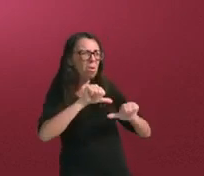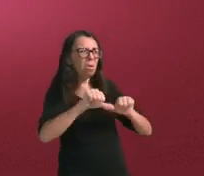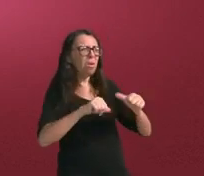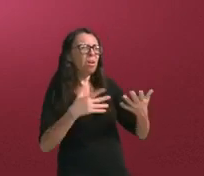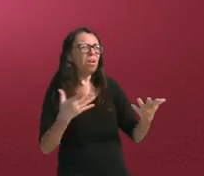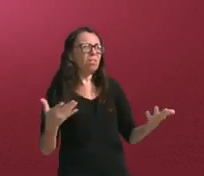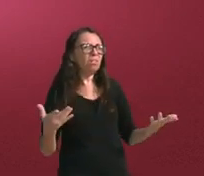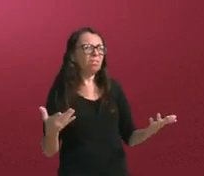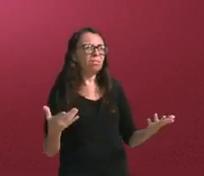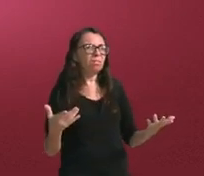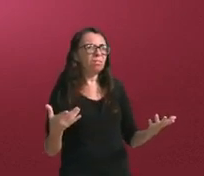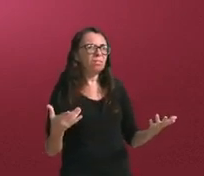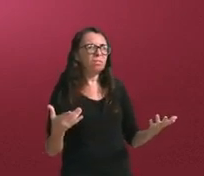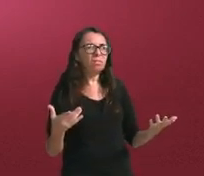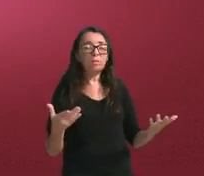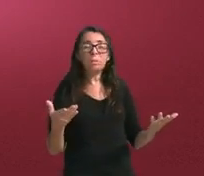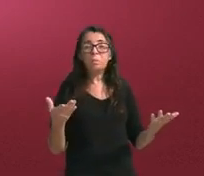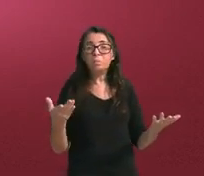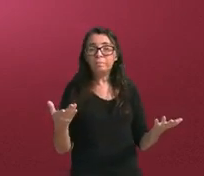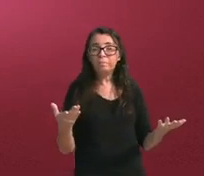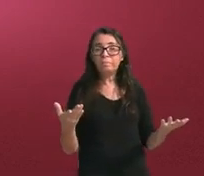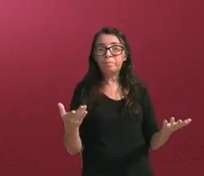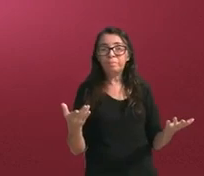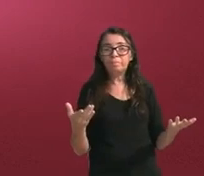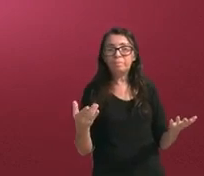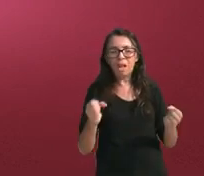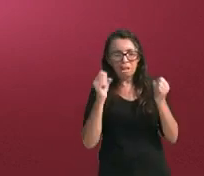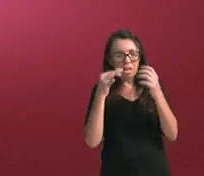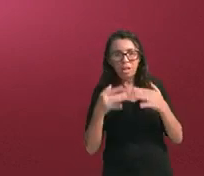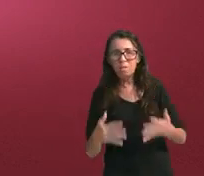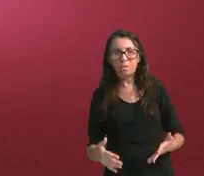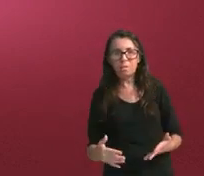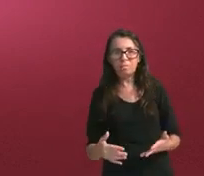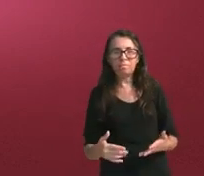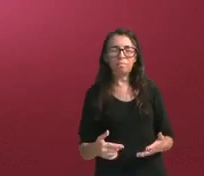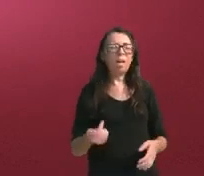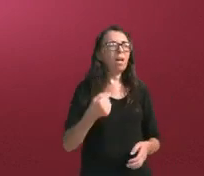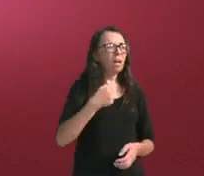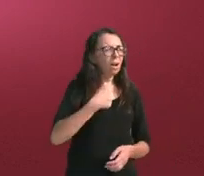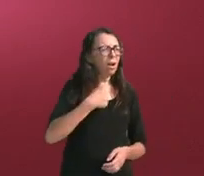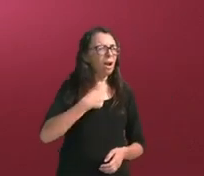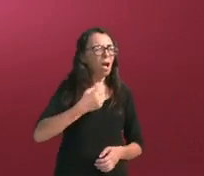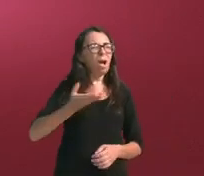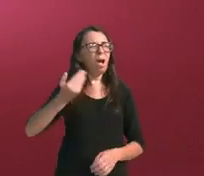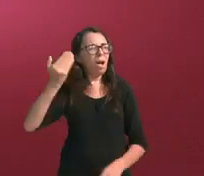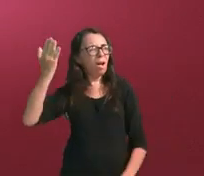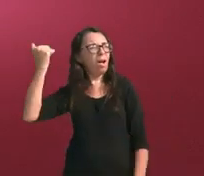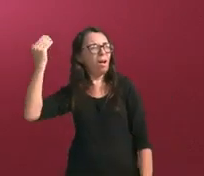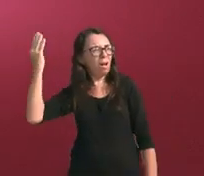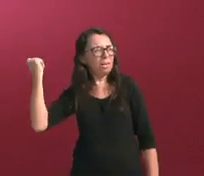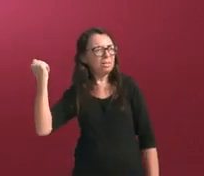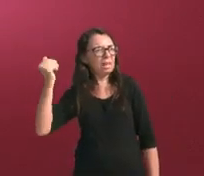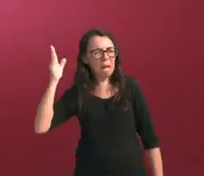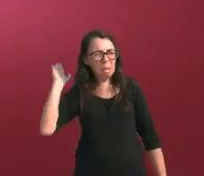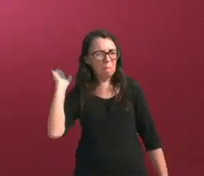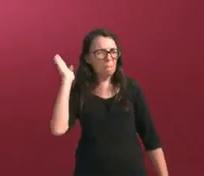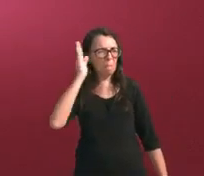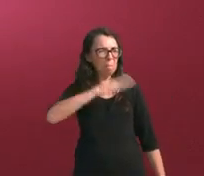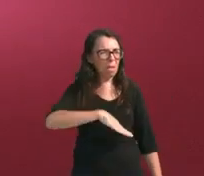nosso Deus. Que eles também venham ter esse desejo. E aí o Evangelho pode ser divulgado e muitas